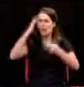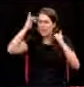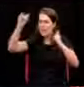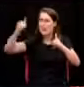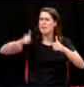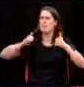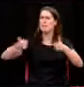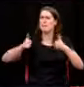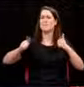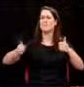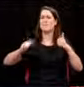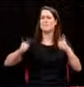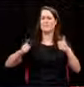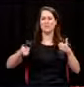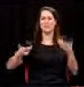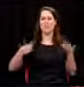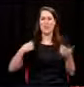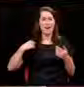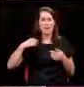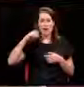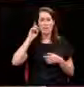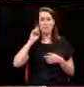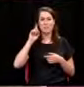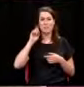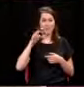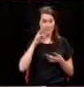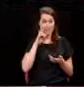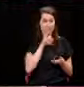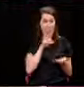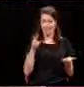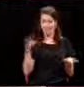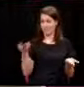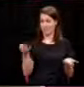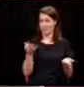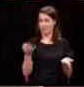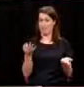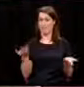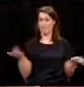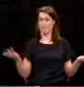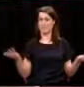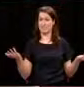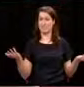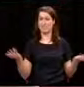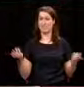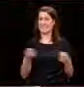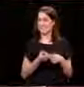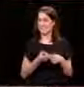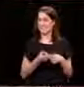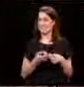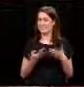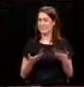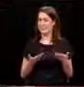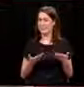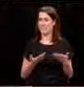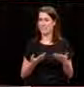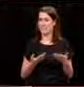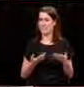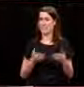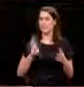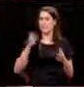para nós é importante, vermos isso num cliente nosso. E desde o princípio tem estado muito em cima, não